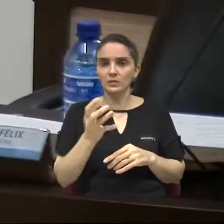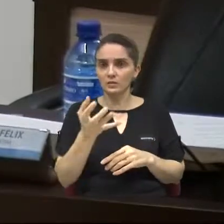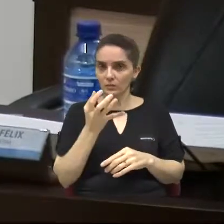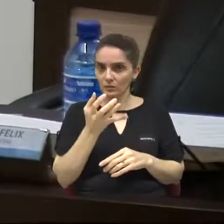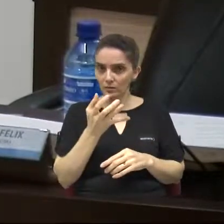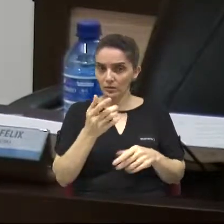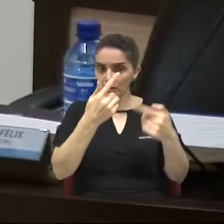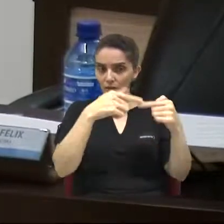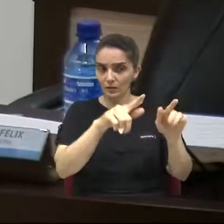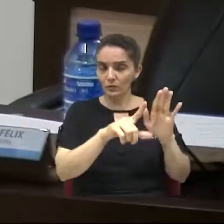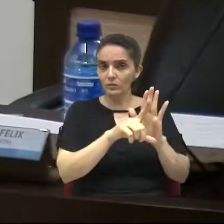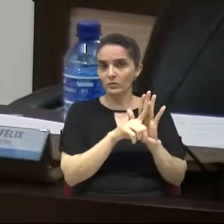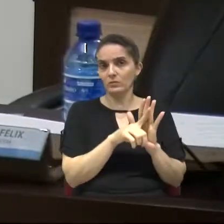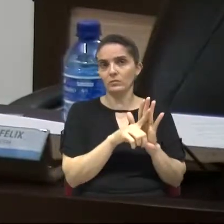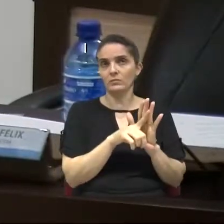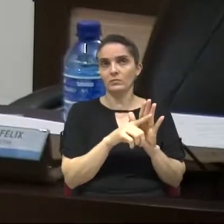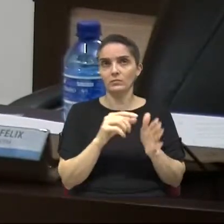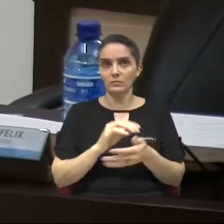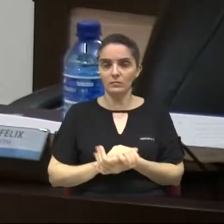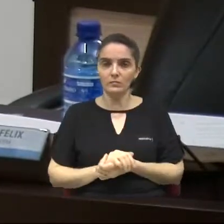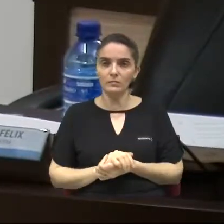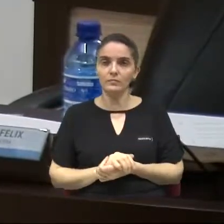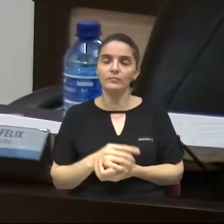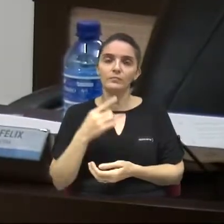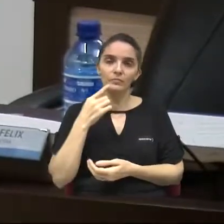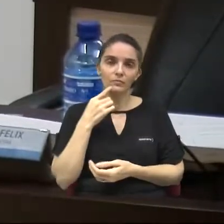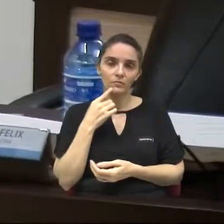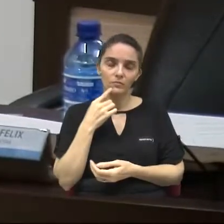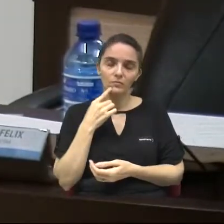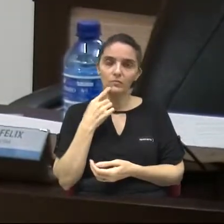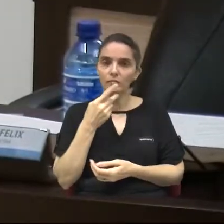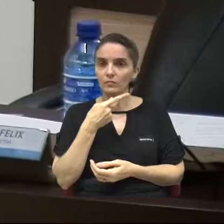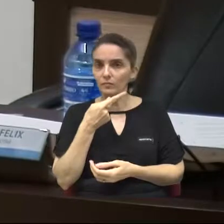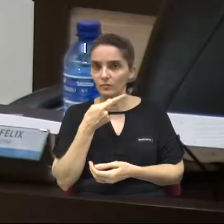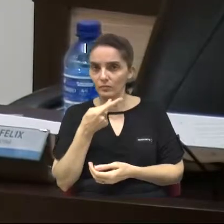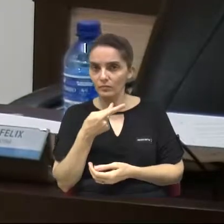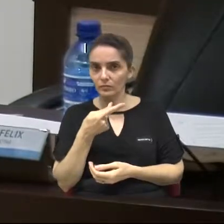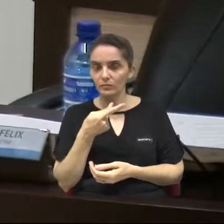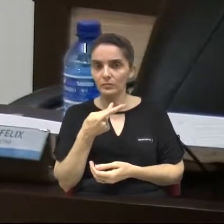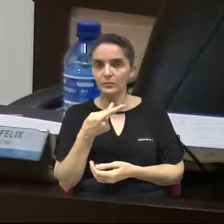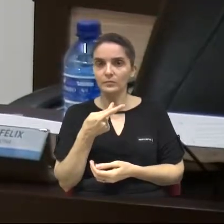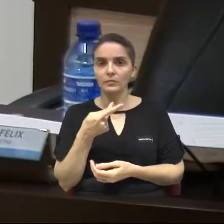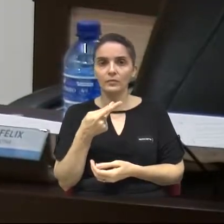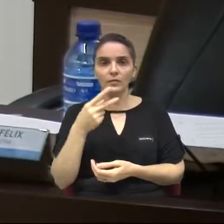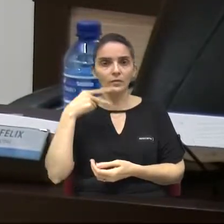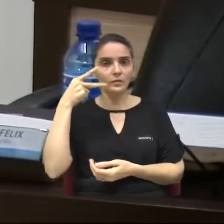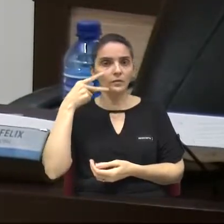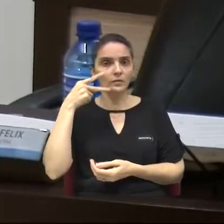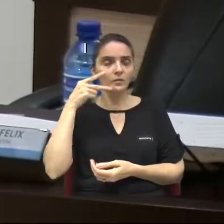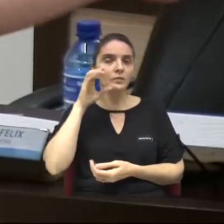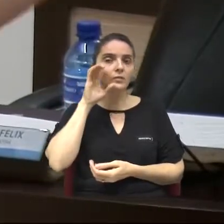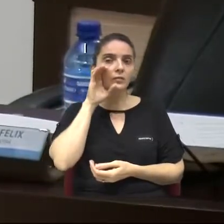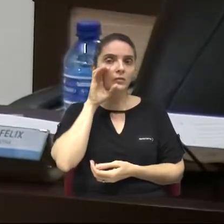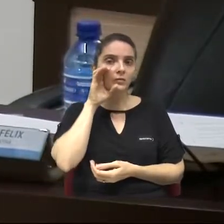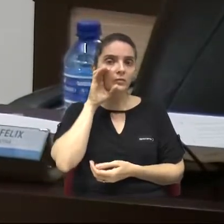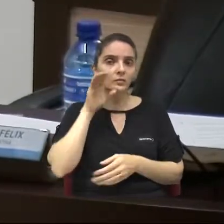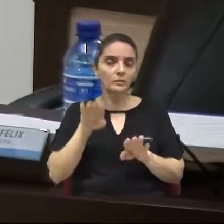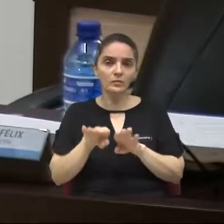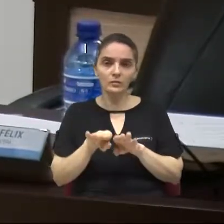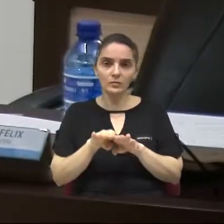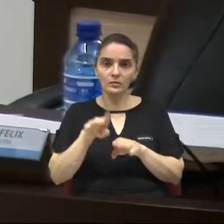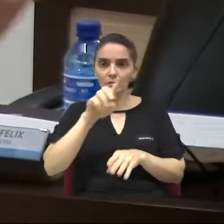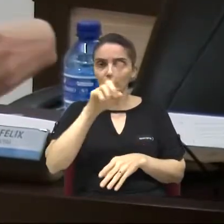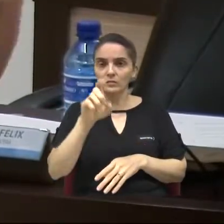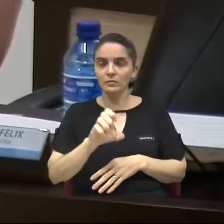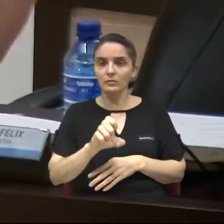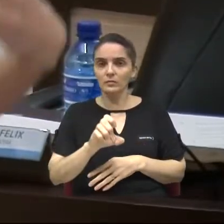lei. O vereador Cleiton Silva menciona aqui que a vereadora Constância Félix, que o vereador José Roberto